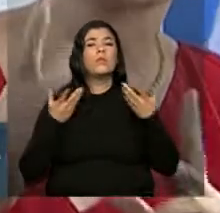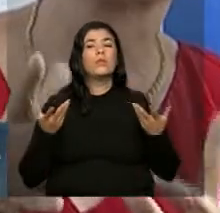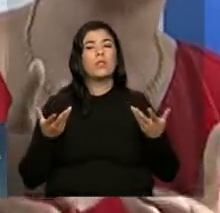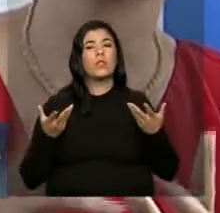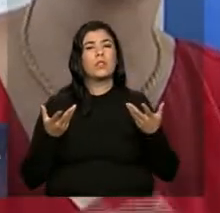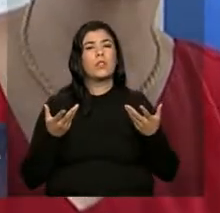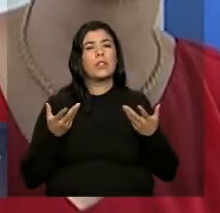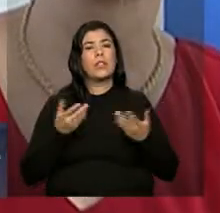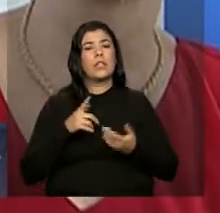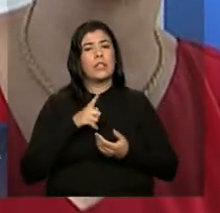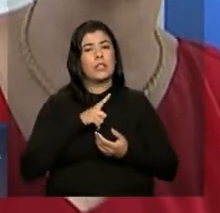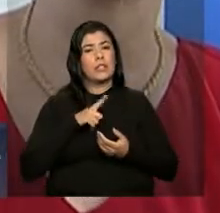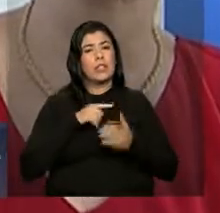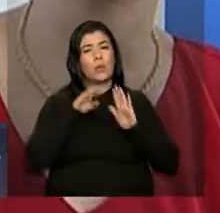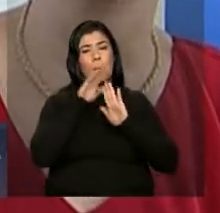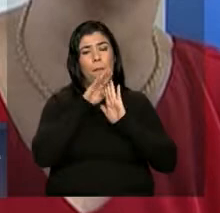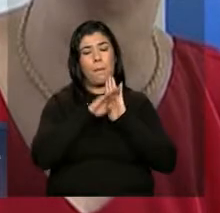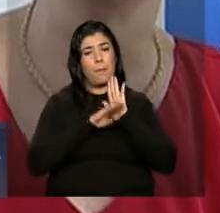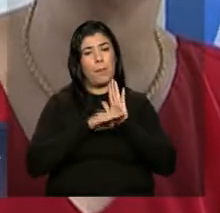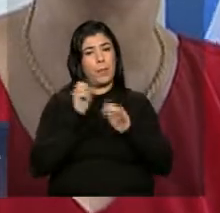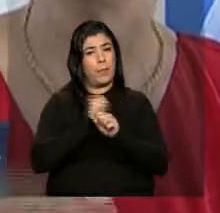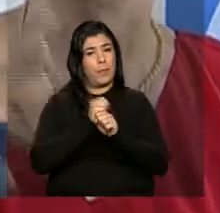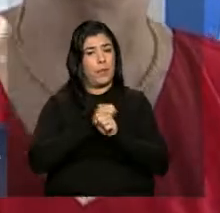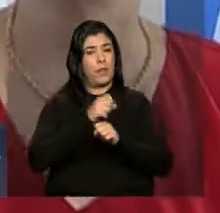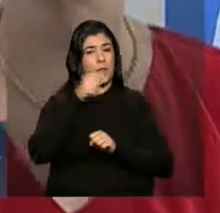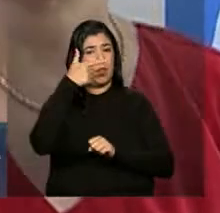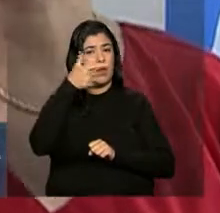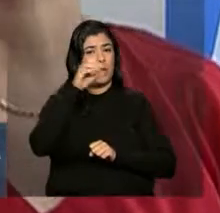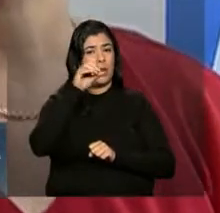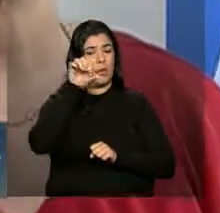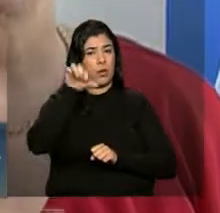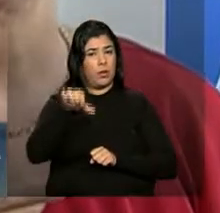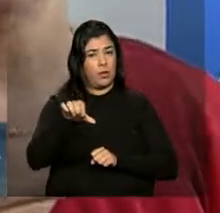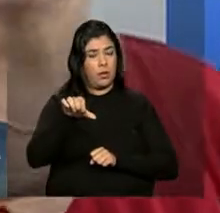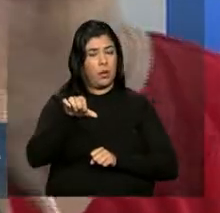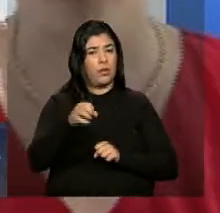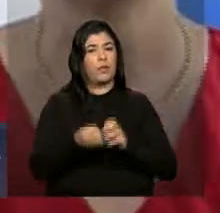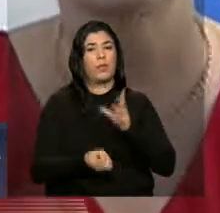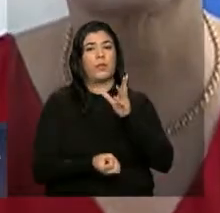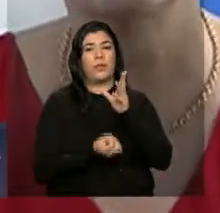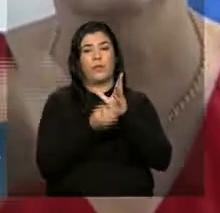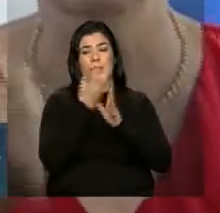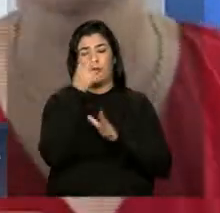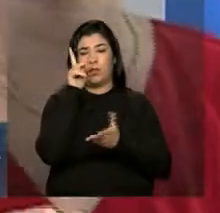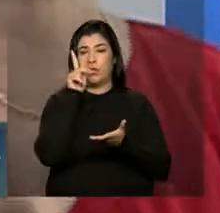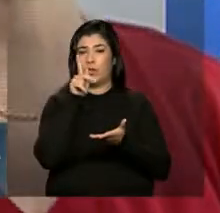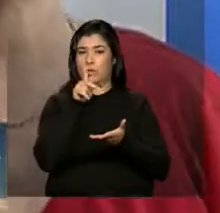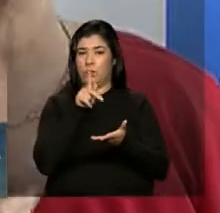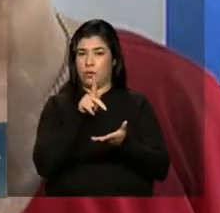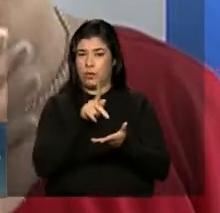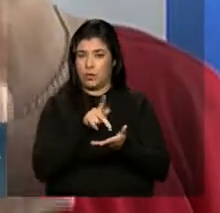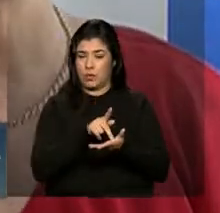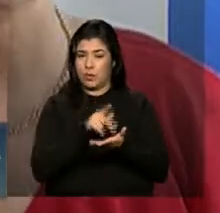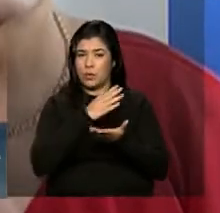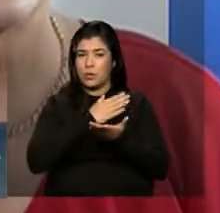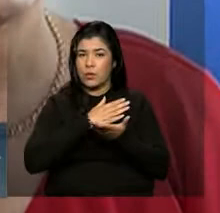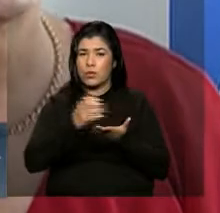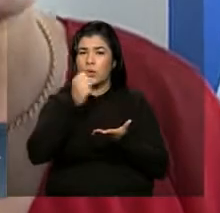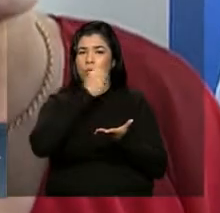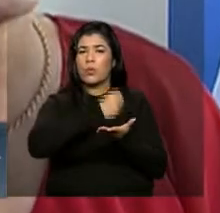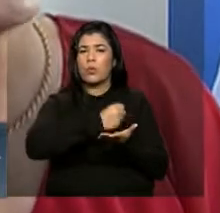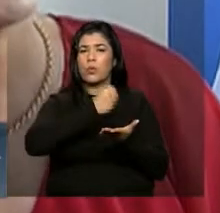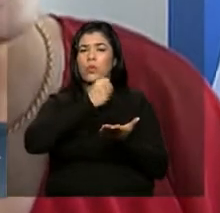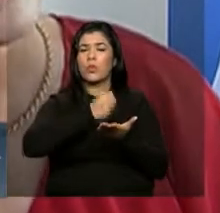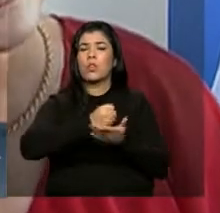Nós começamos a fazer o programa em 2009, ele foi implantado mesmo, começamos a contratar na metade